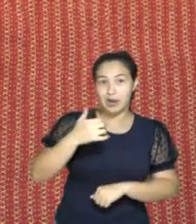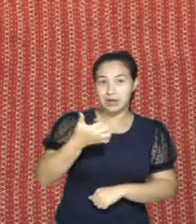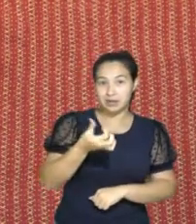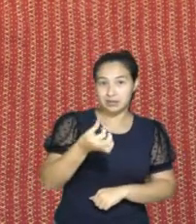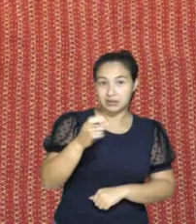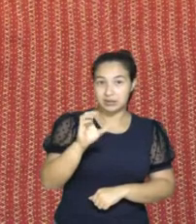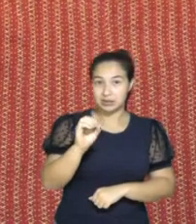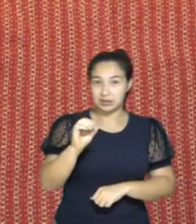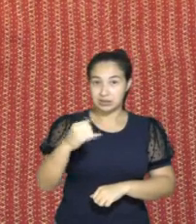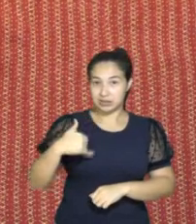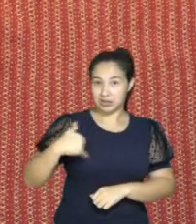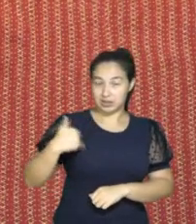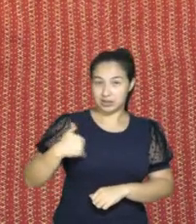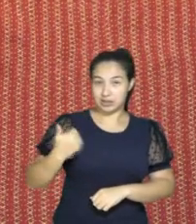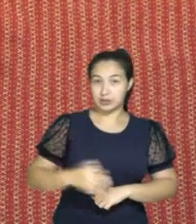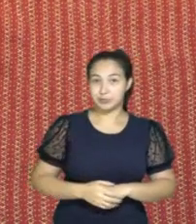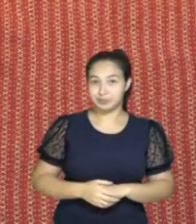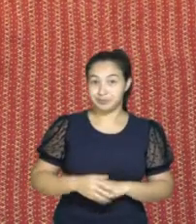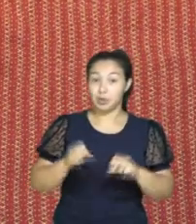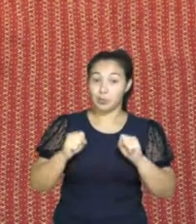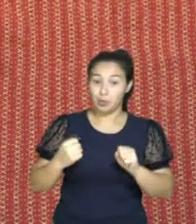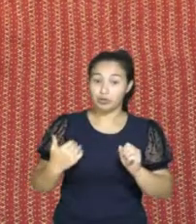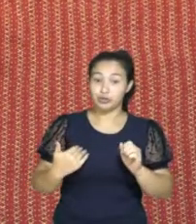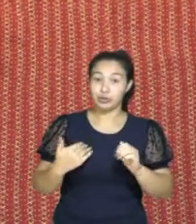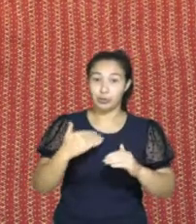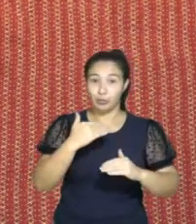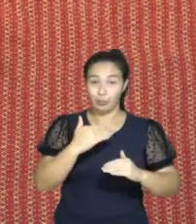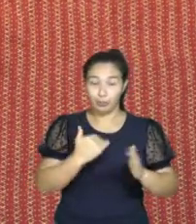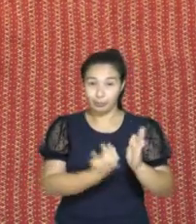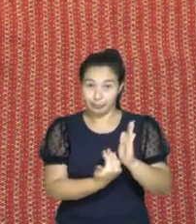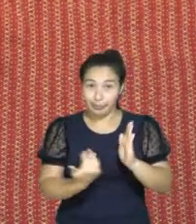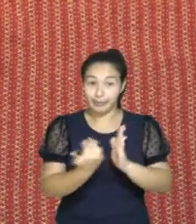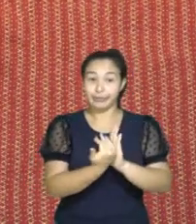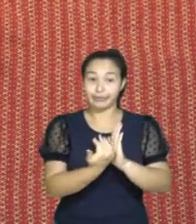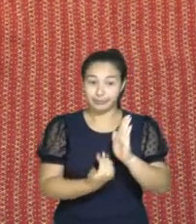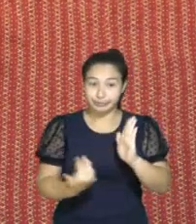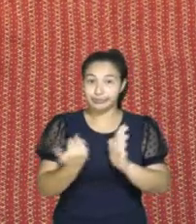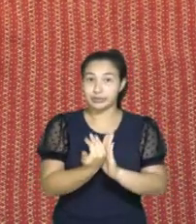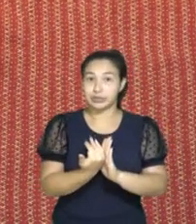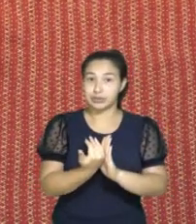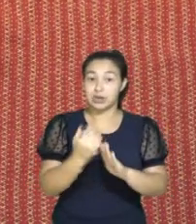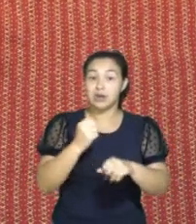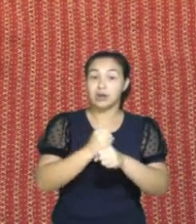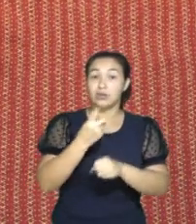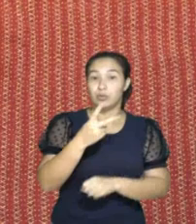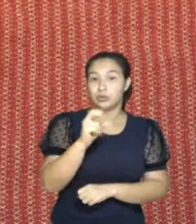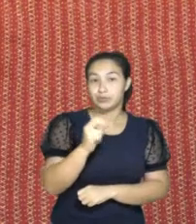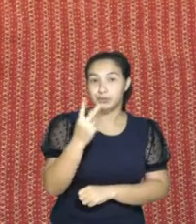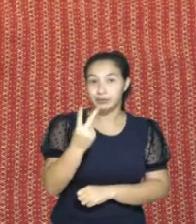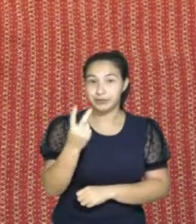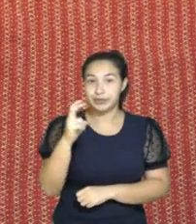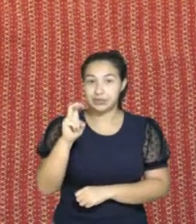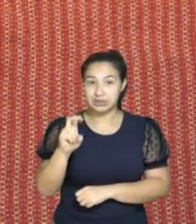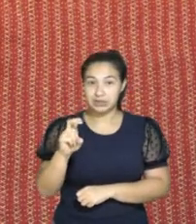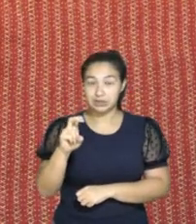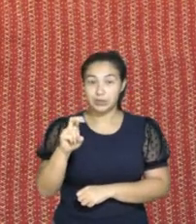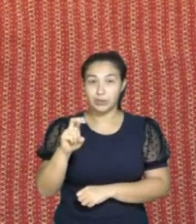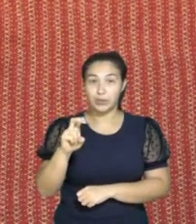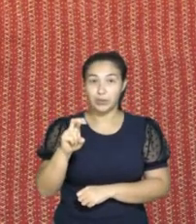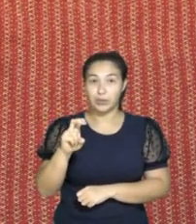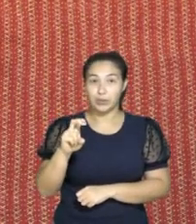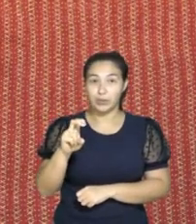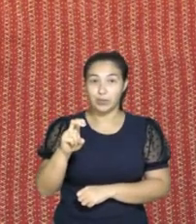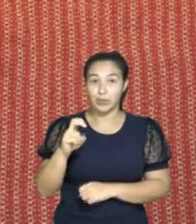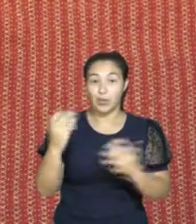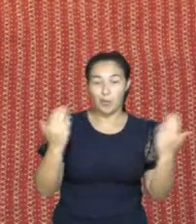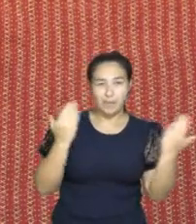é aumentar cada vez mais nós temos uma possibilidade em 2025 temos mais pessoas idosas do que crianças em Santa Catarina